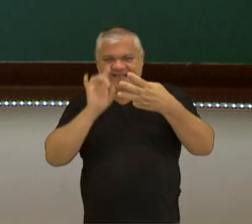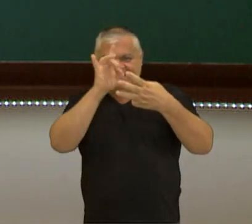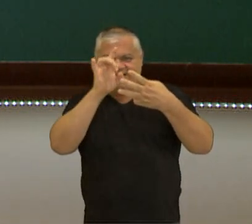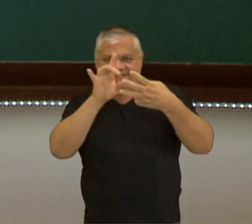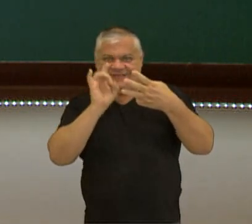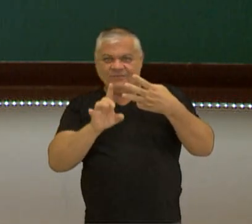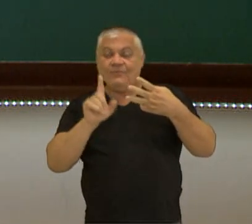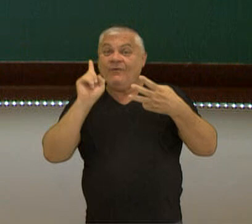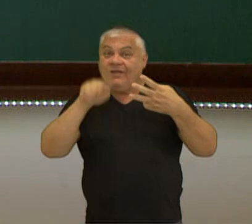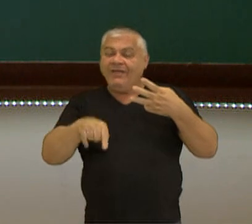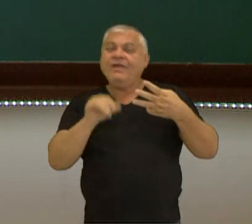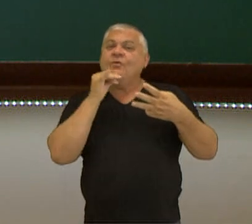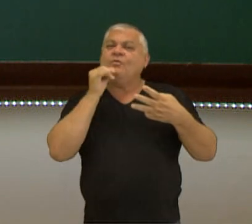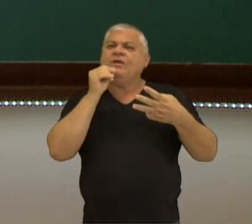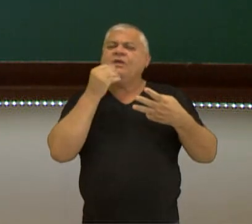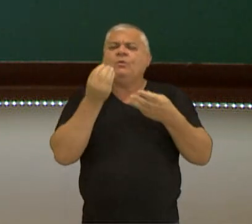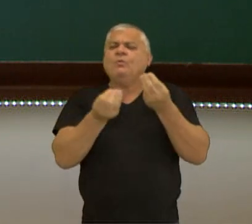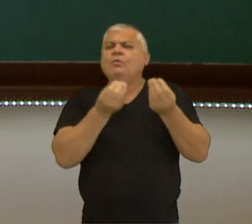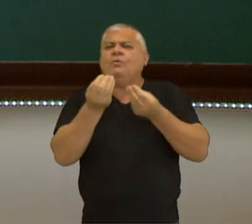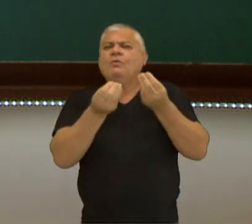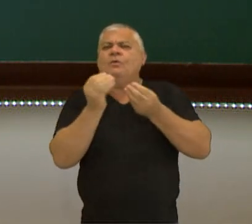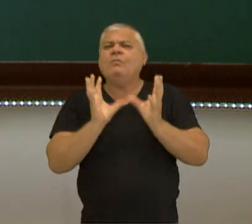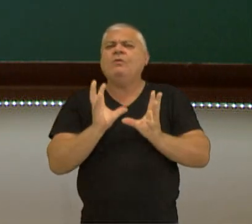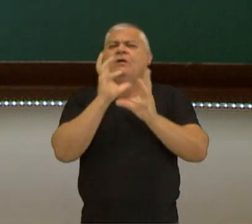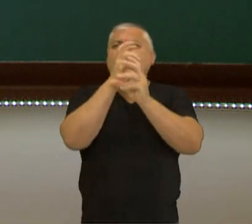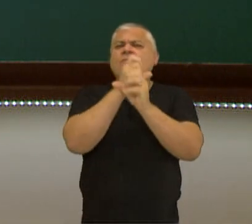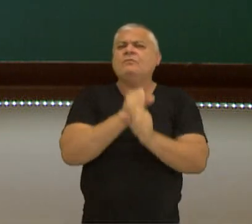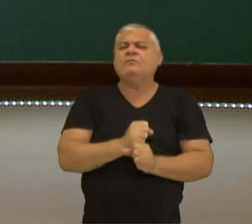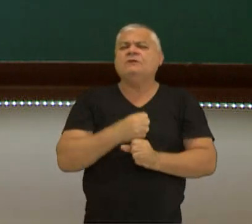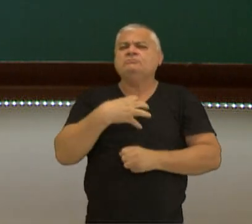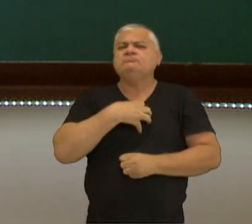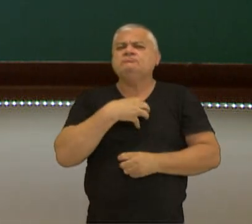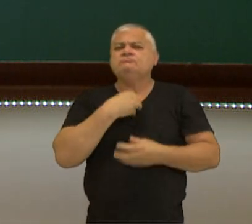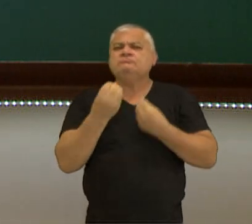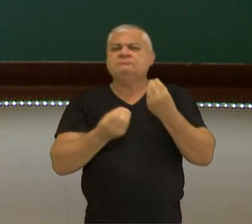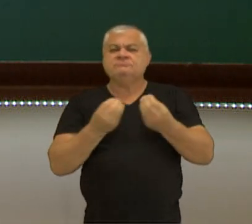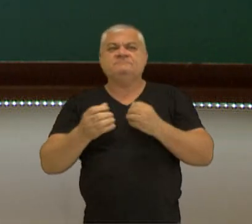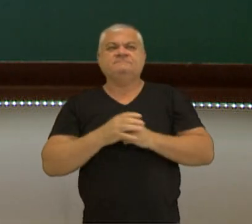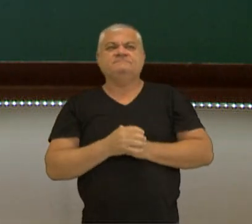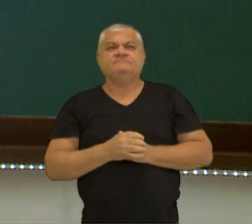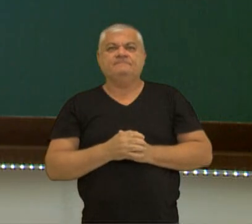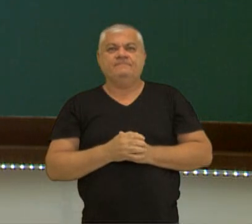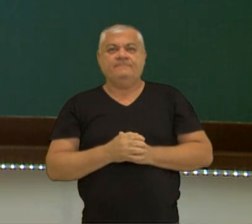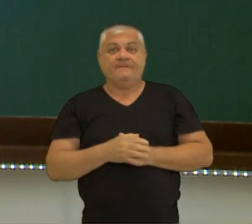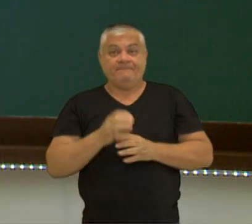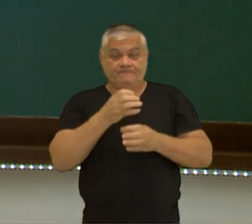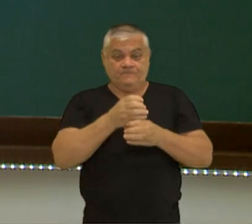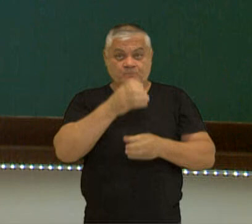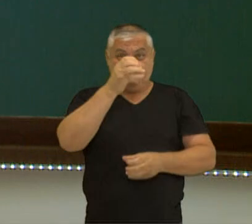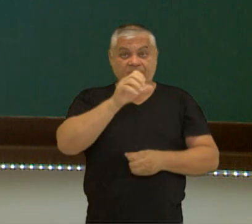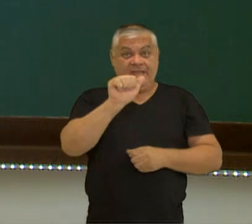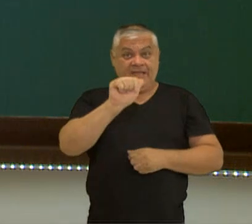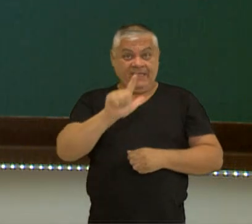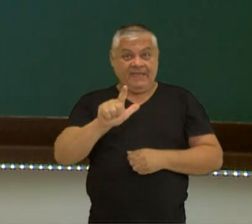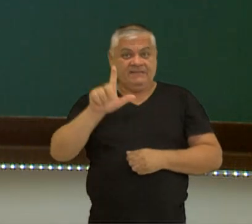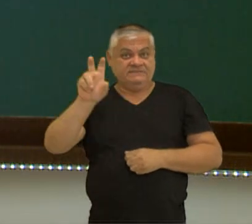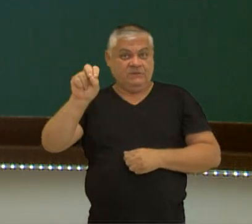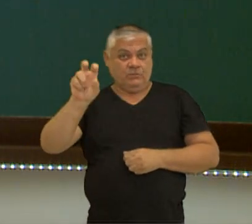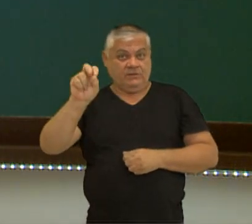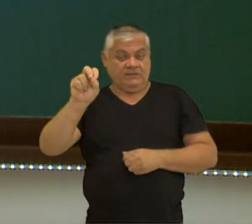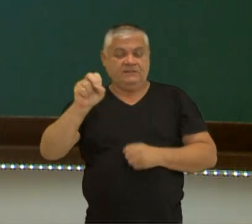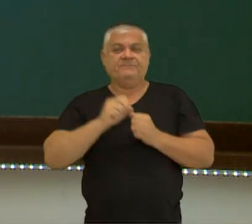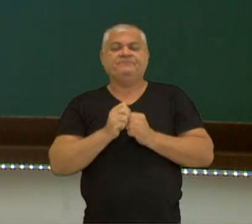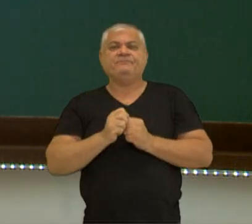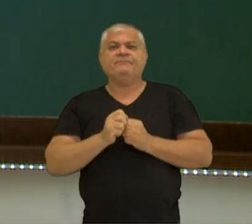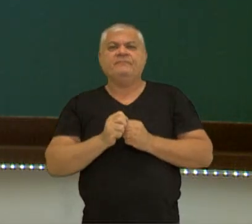foi exatamente o que que a gente iria calcular e a forma de calcular. Então, nós temos aqui que a área lateral vale 50 metros quadrados